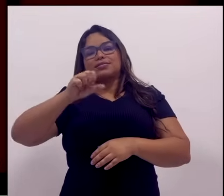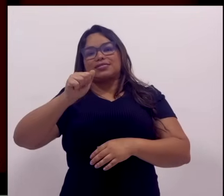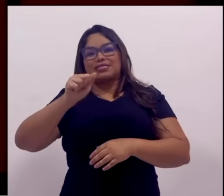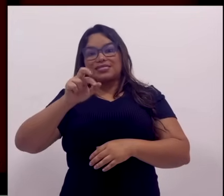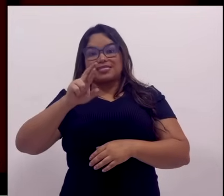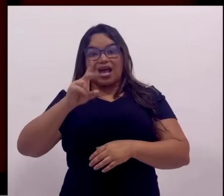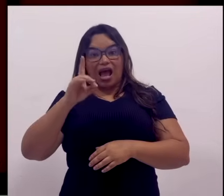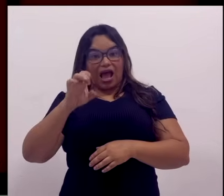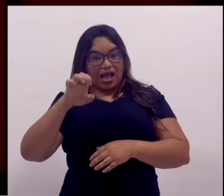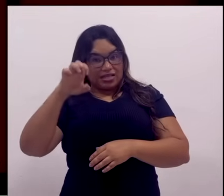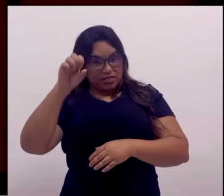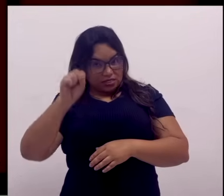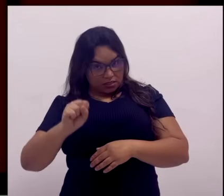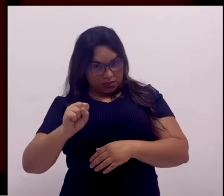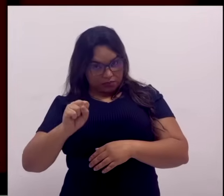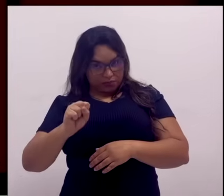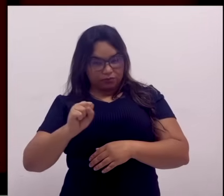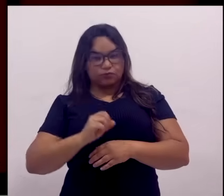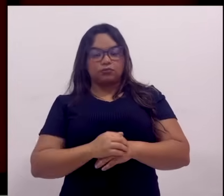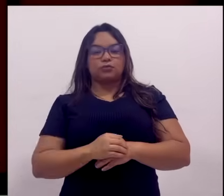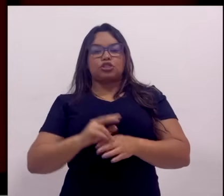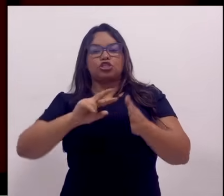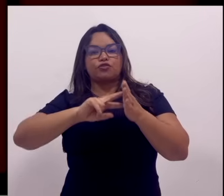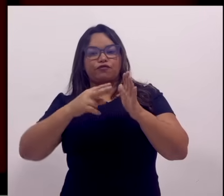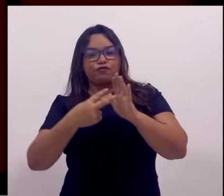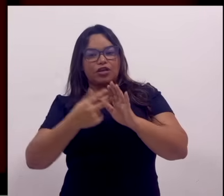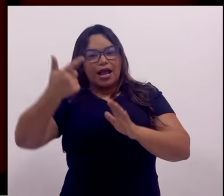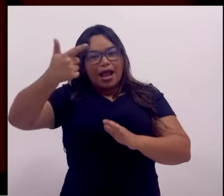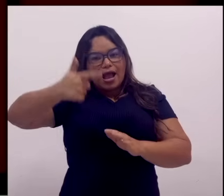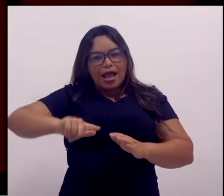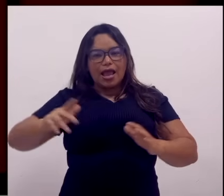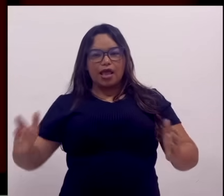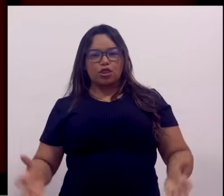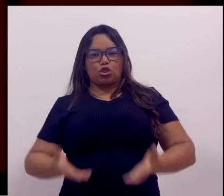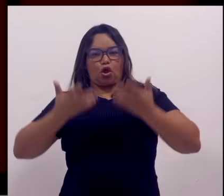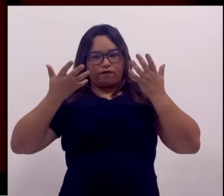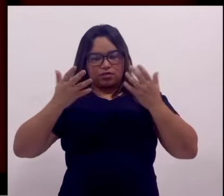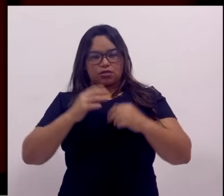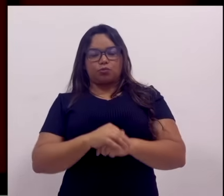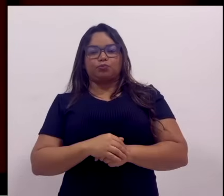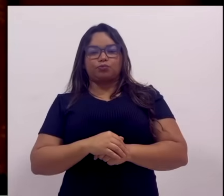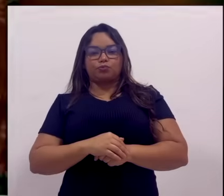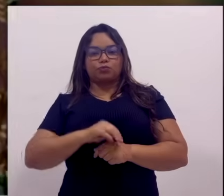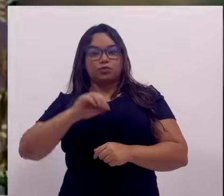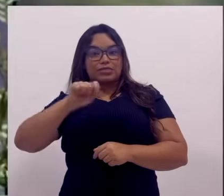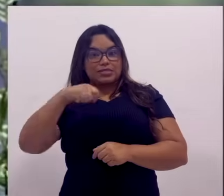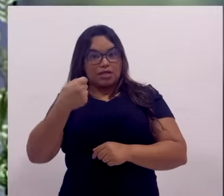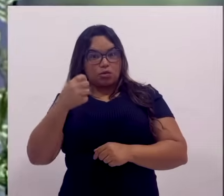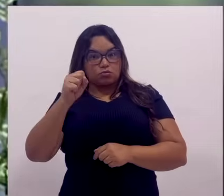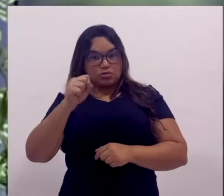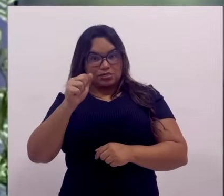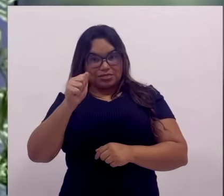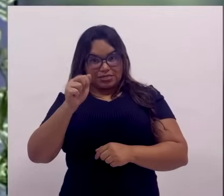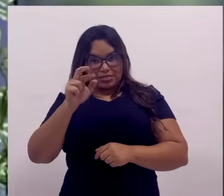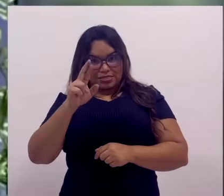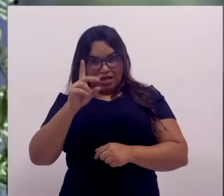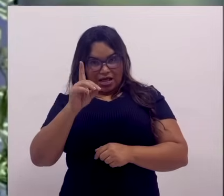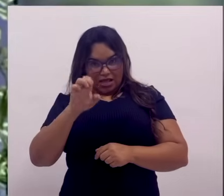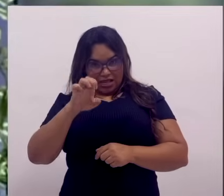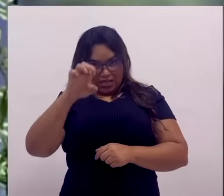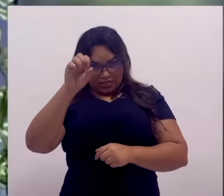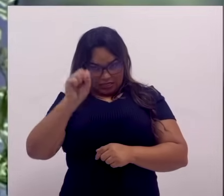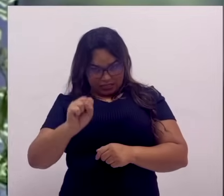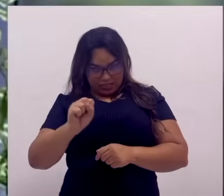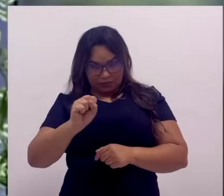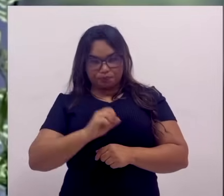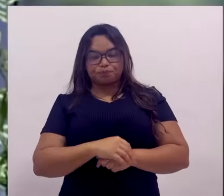a 1798 e significa renovação. Falaremos com mais detalhes depois sobre as datas e vamos